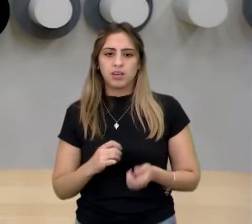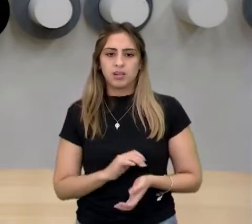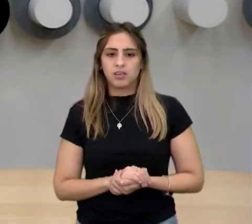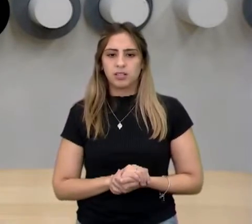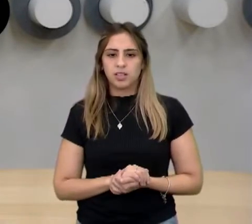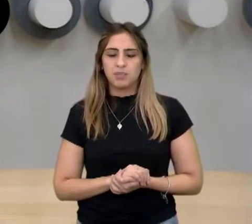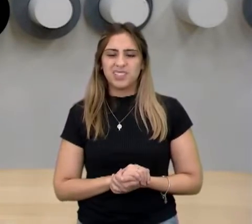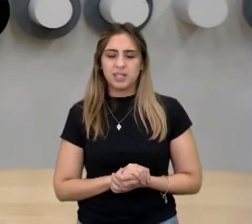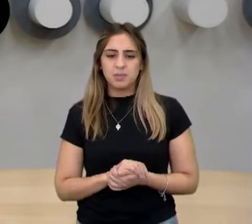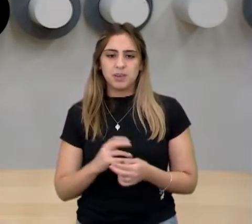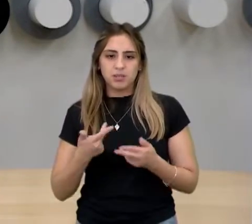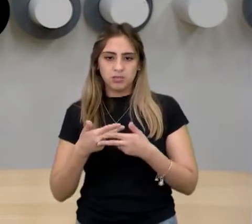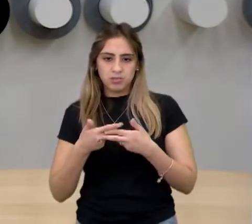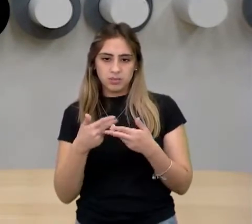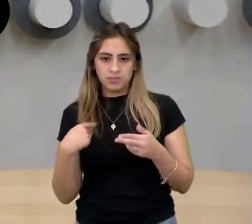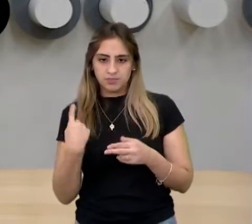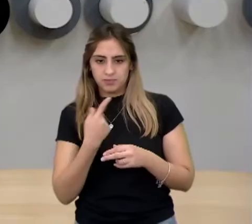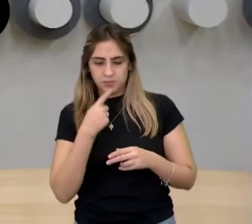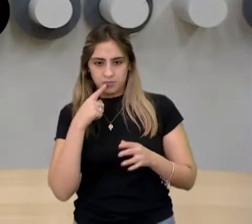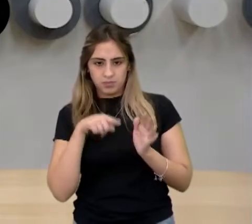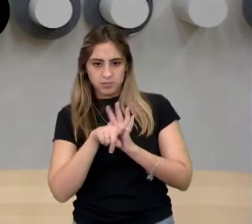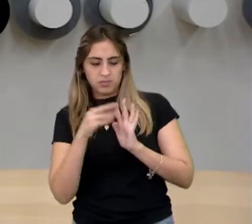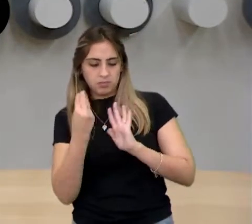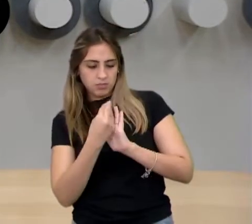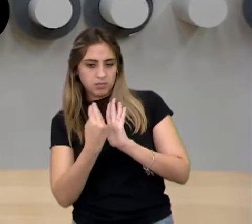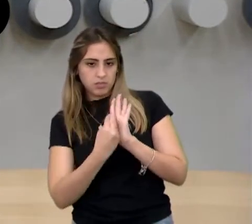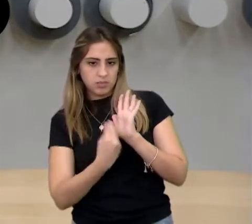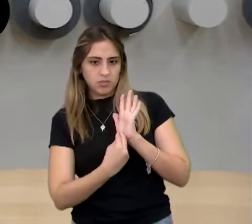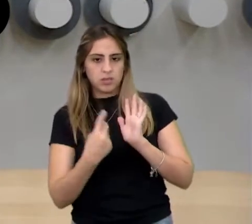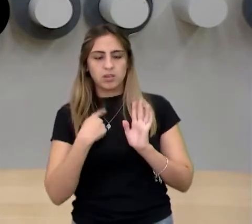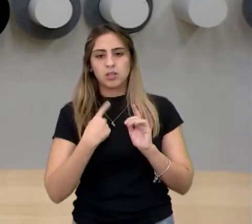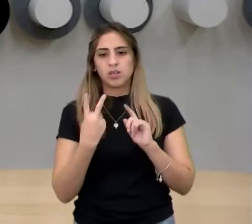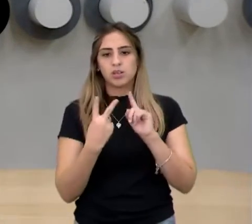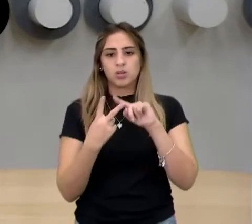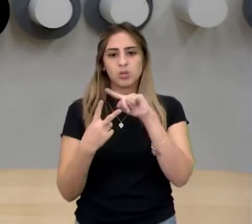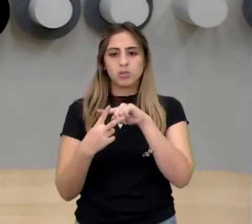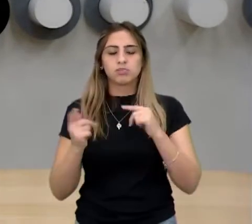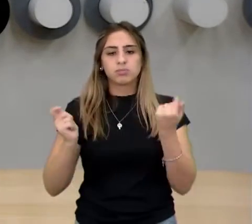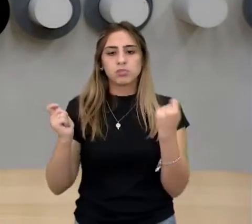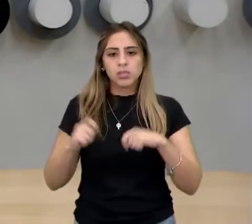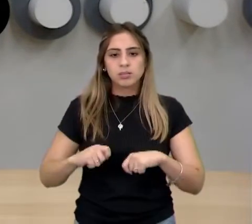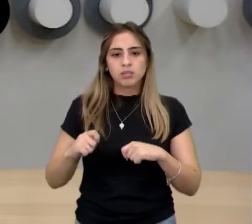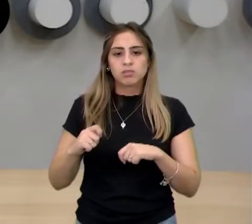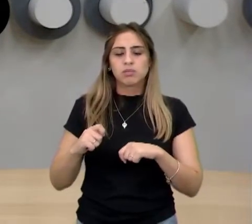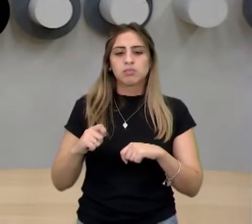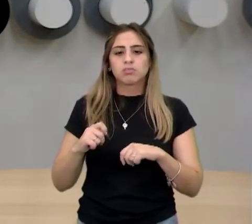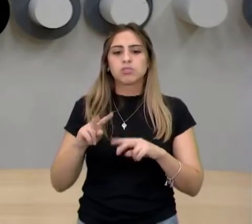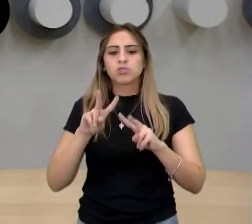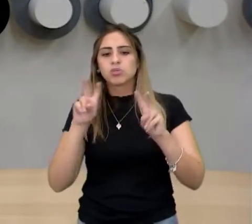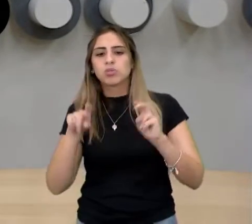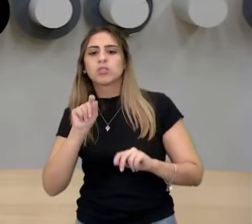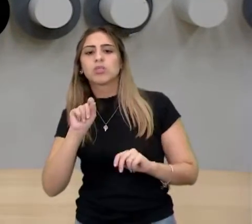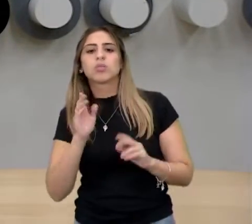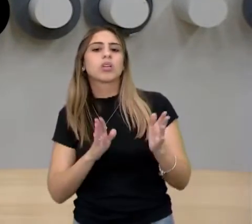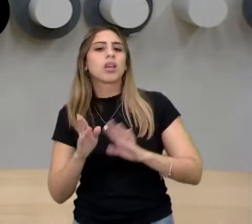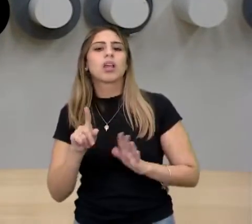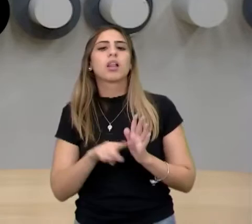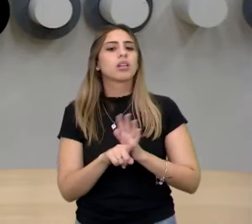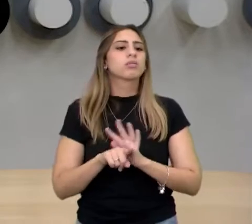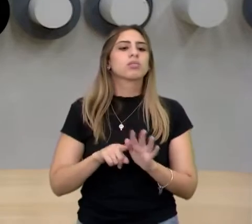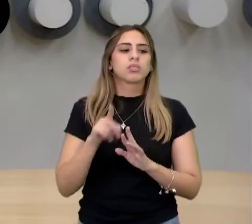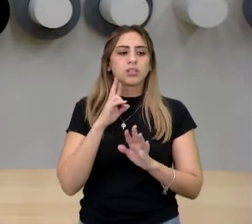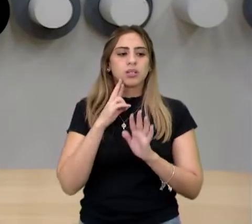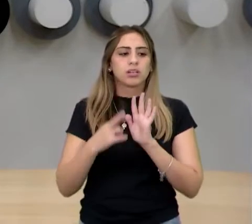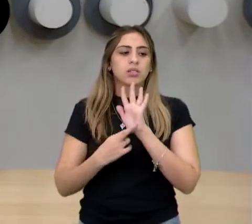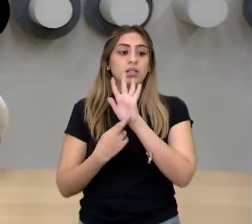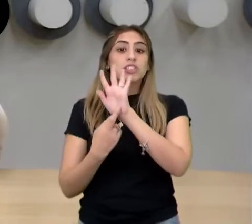respeito disso, é só para vocês conhecerem essas duas possibilidades interpretativas, analíticas a respeito